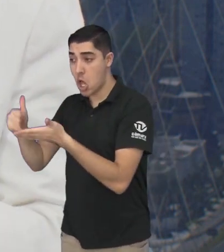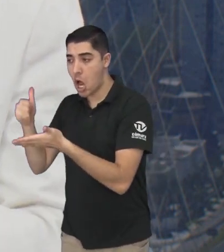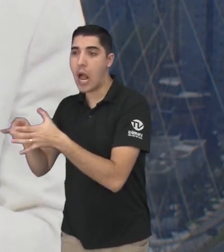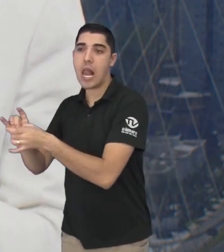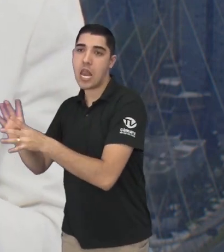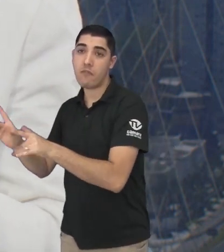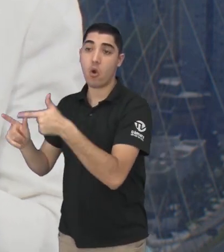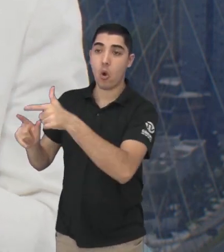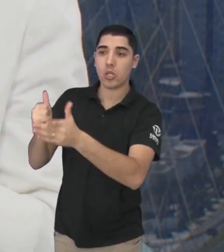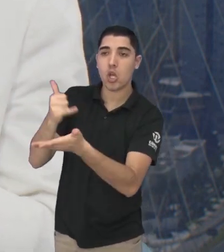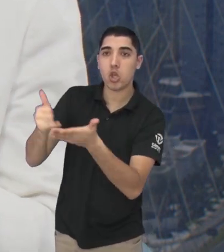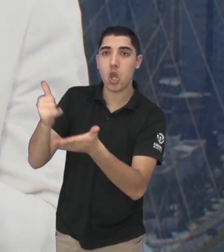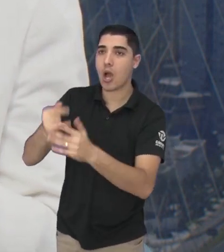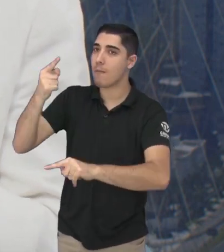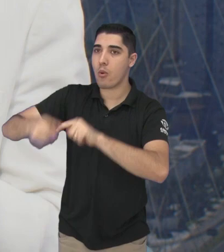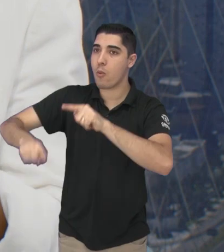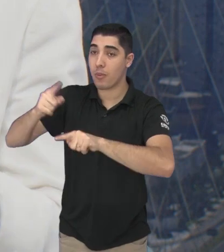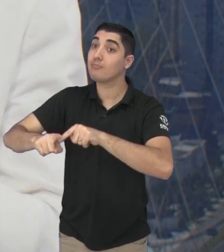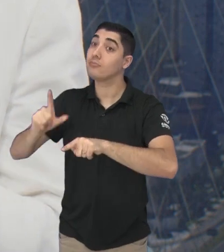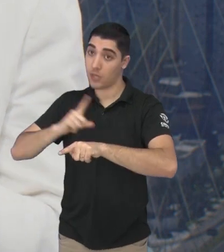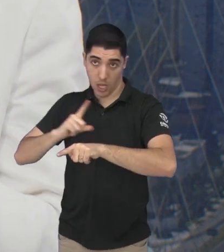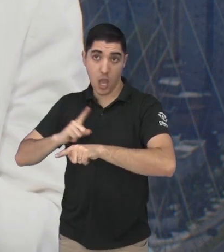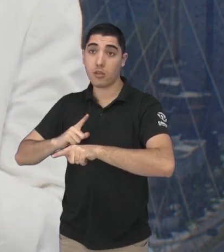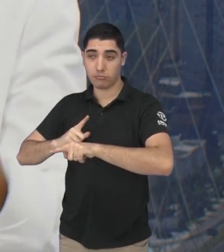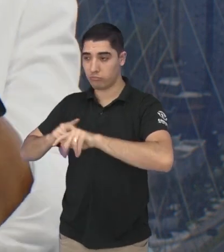Isso começou a ser, né,